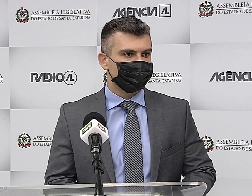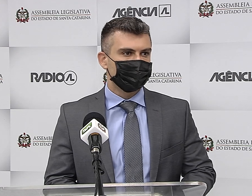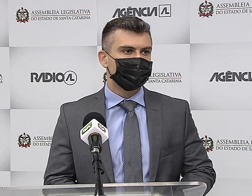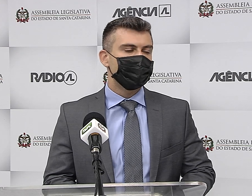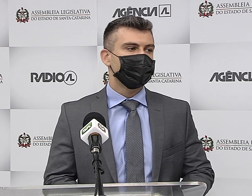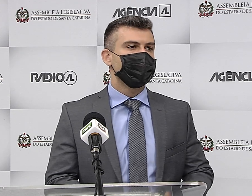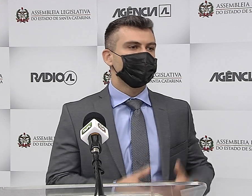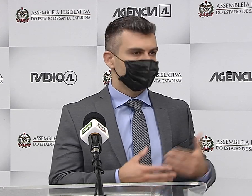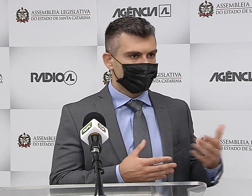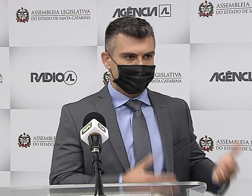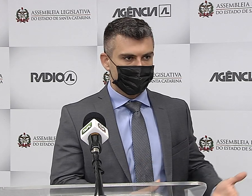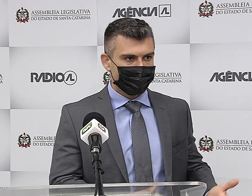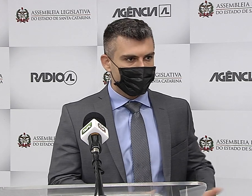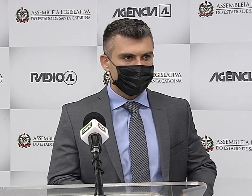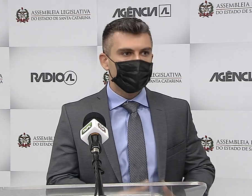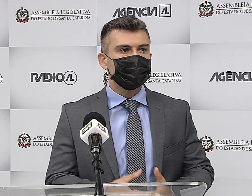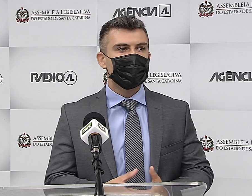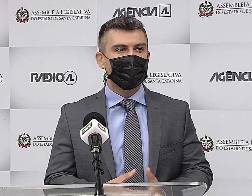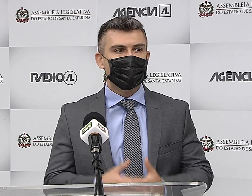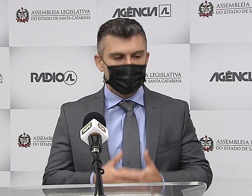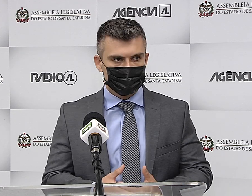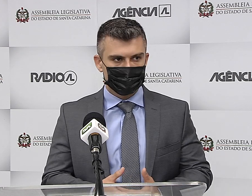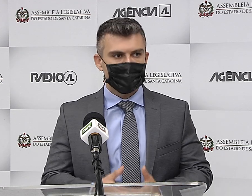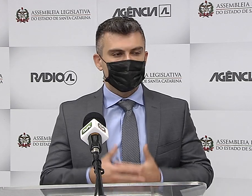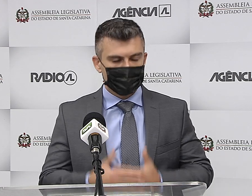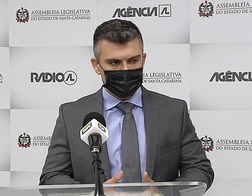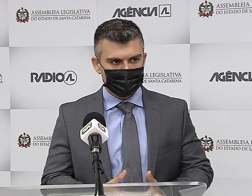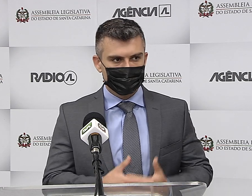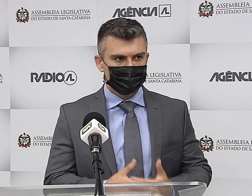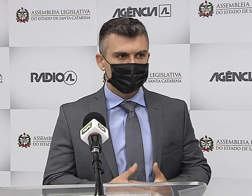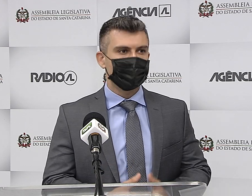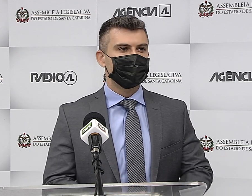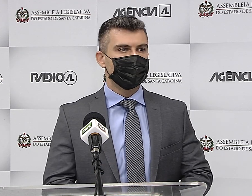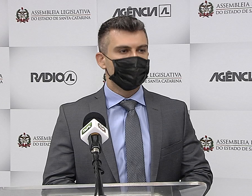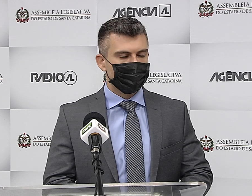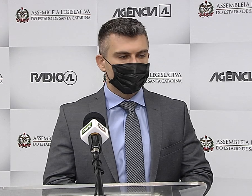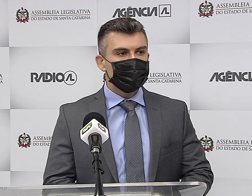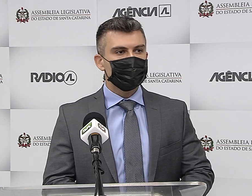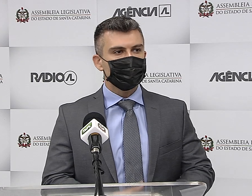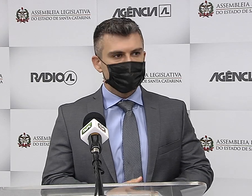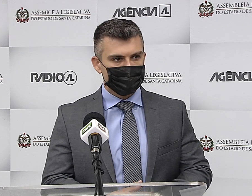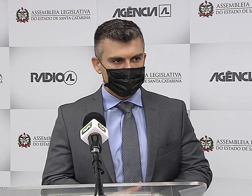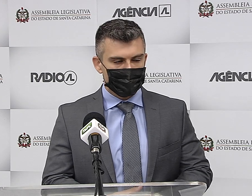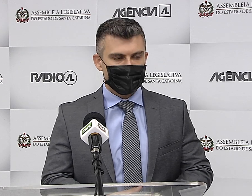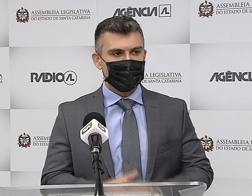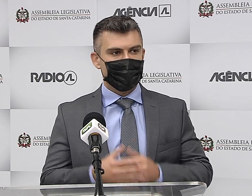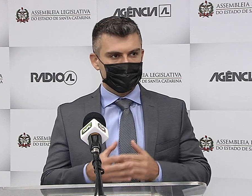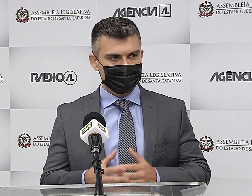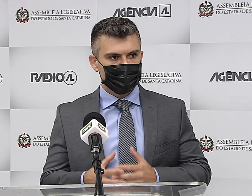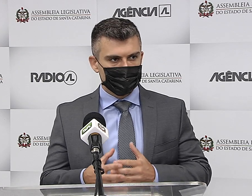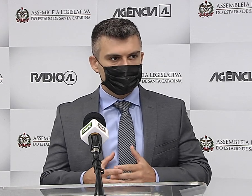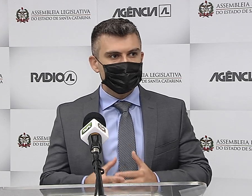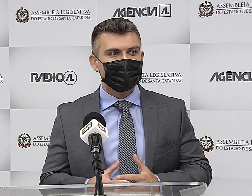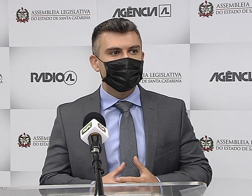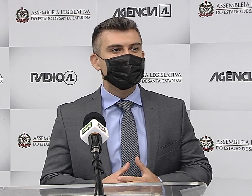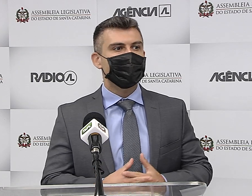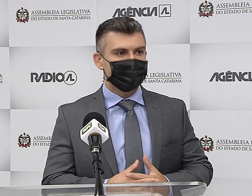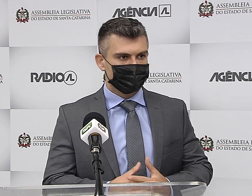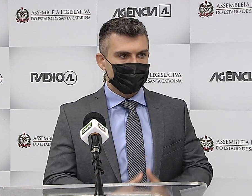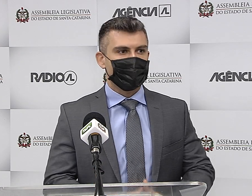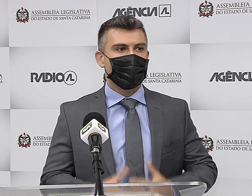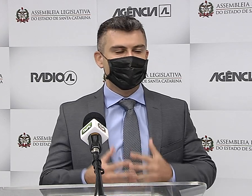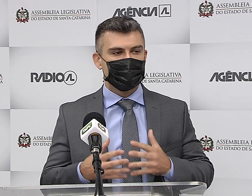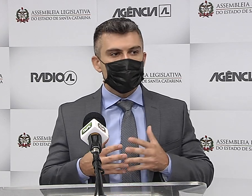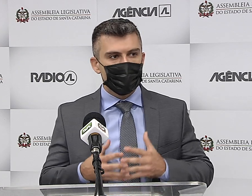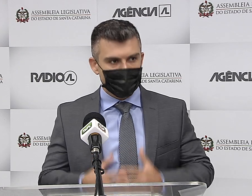obviamente, eu critiquei isso em plenário e continuarei crítico. Fiz uma denúncia ao Ministério Público justamente para que o Ministério Público se atente